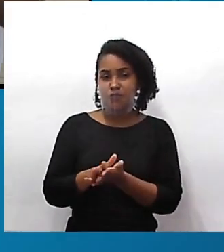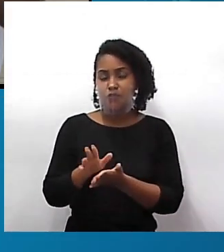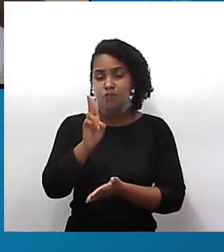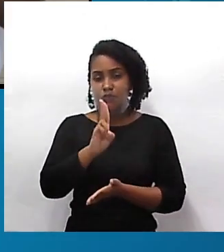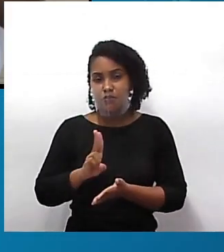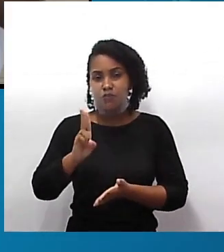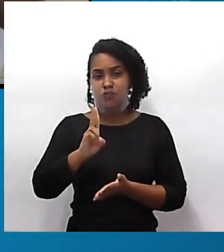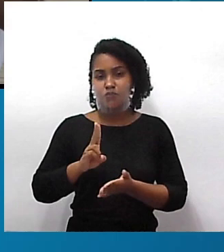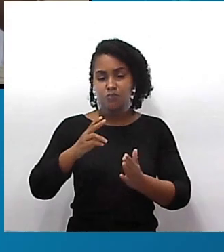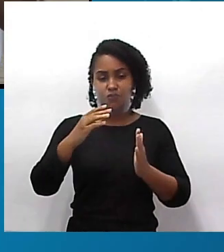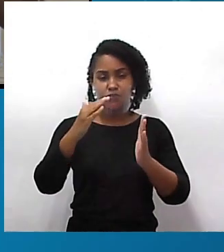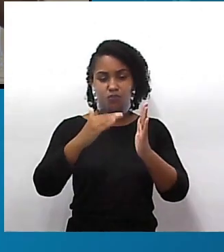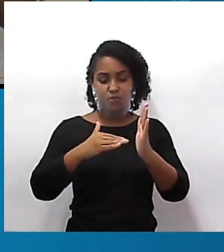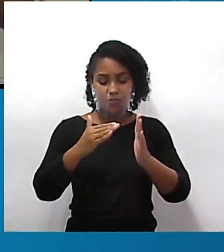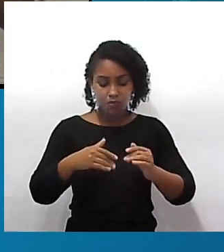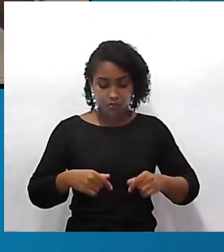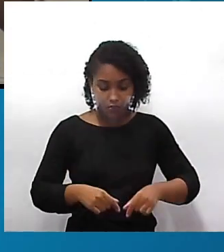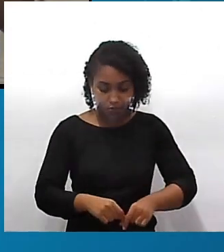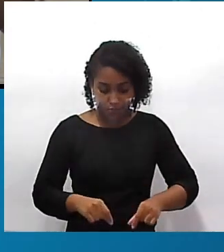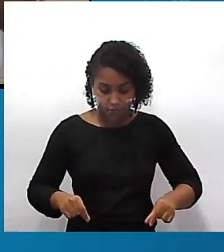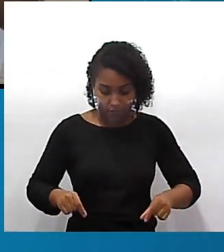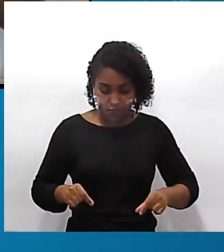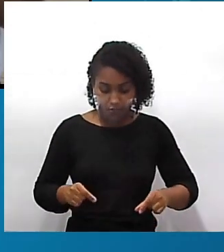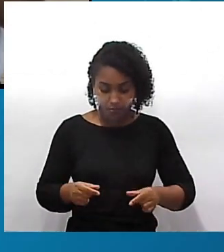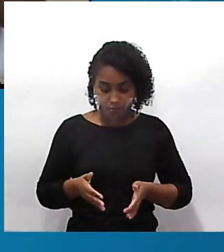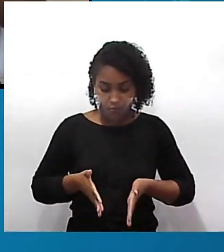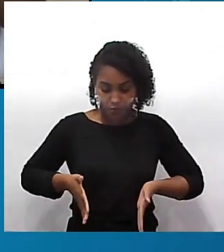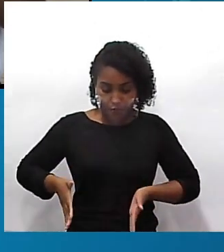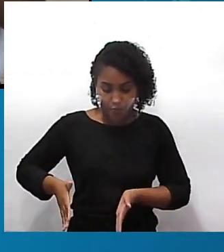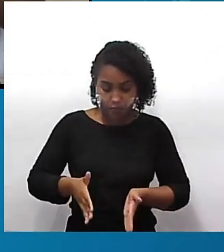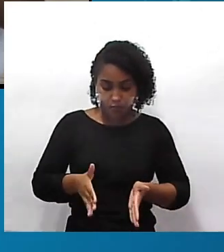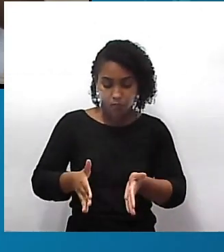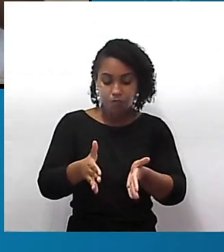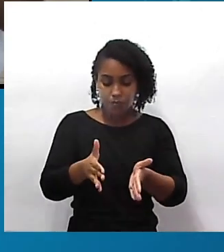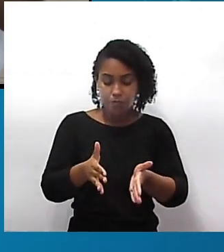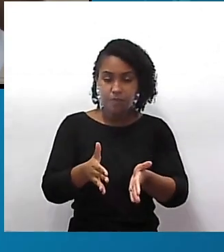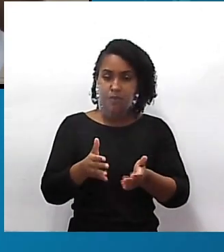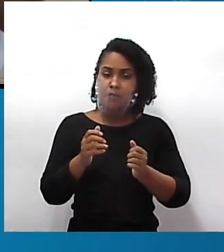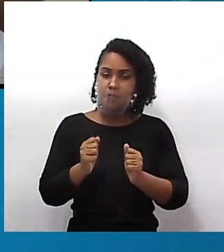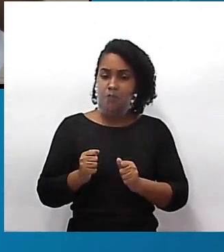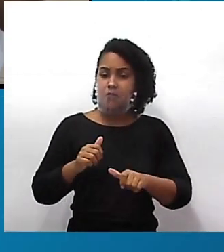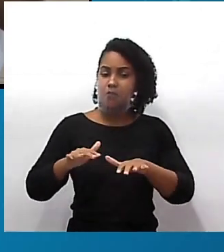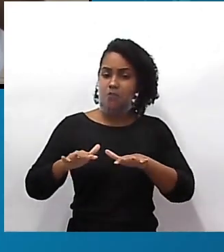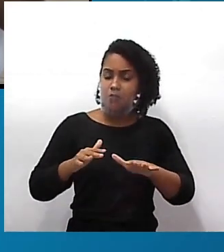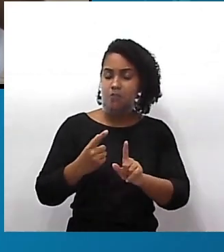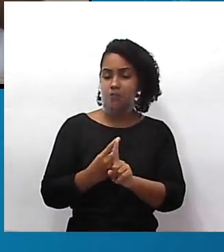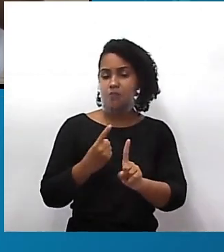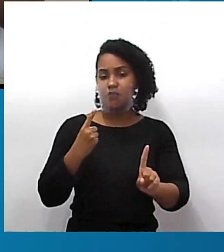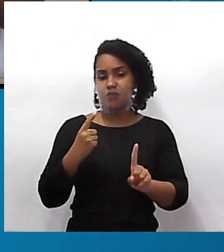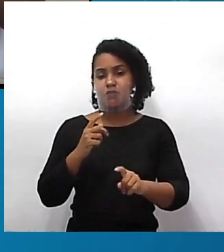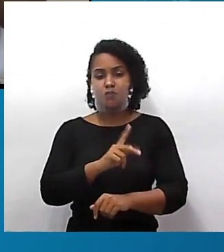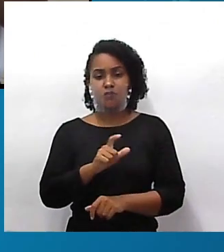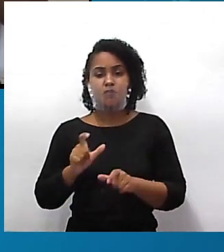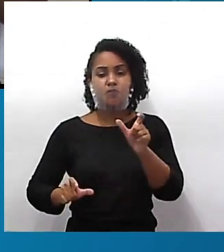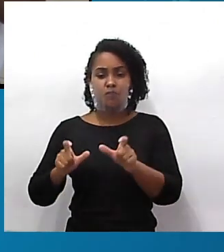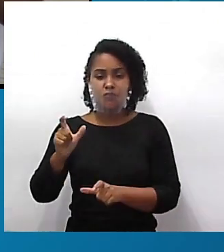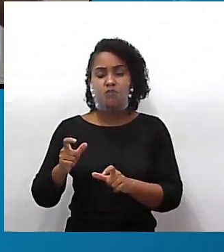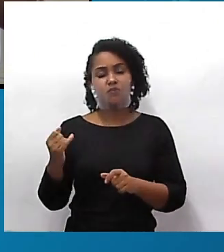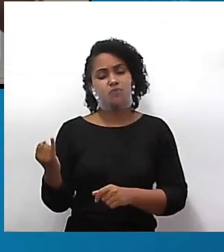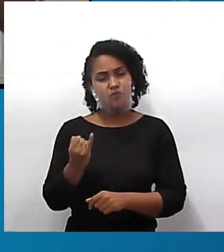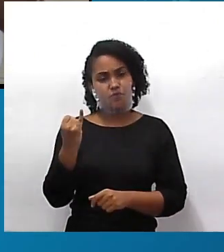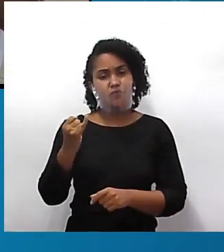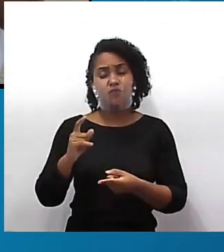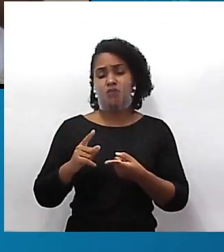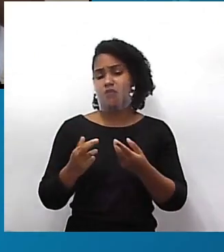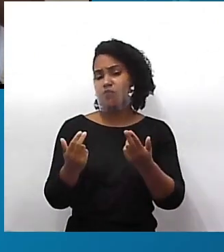Utilização de pinturas no piso para criar corredores de movimentação com distanciamento de pessoas. Isso é importante. Da